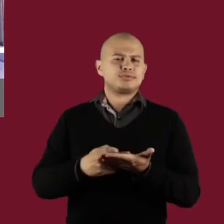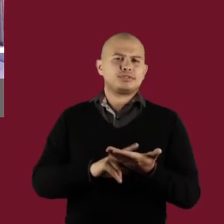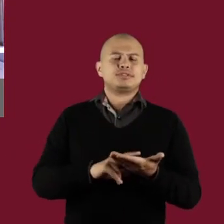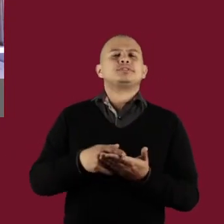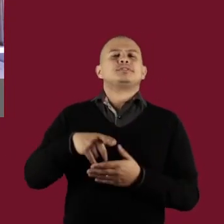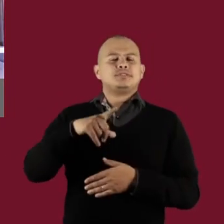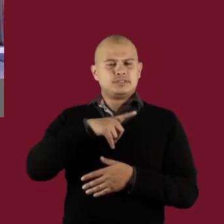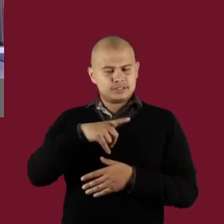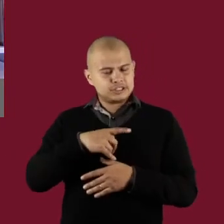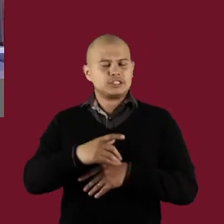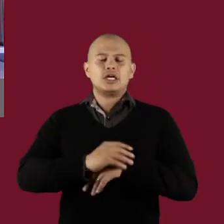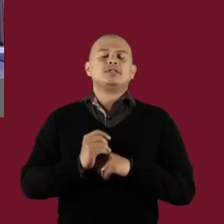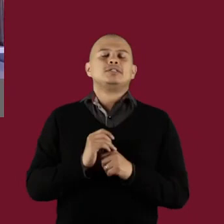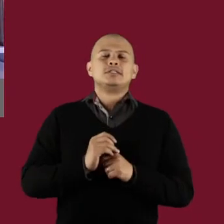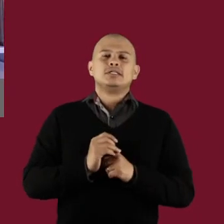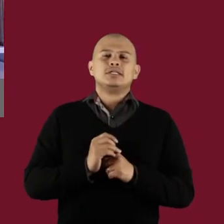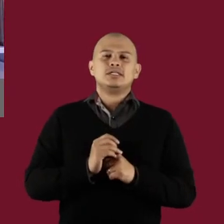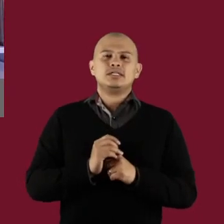dos oficiais